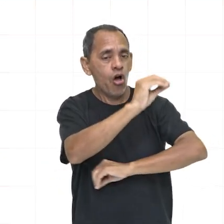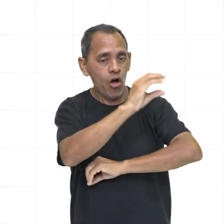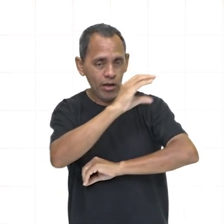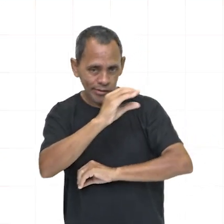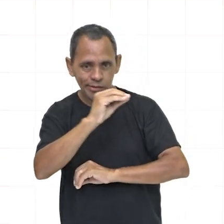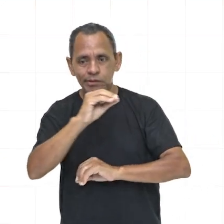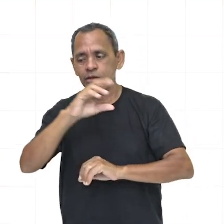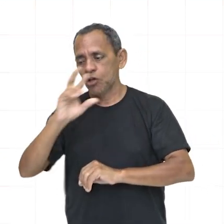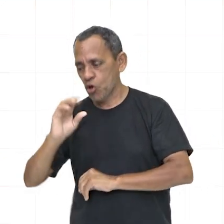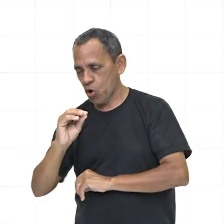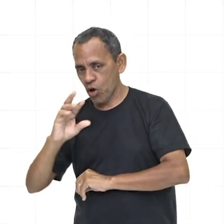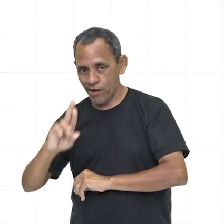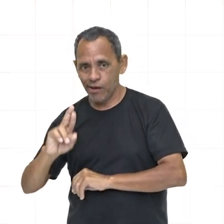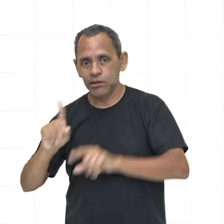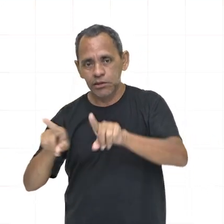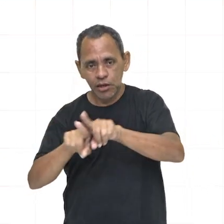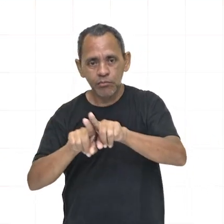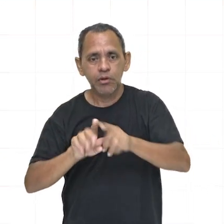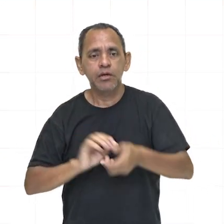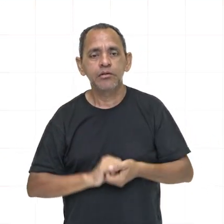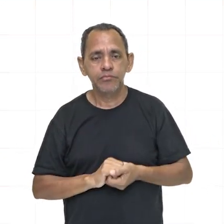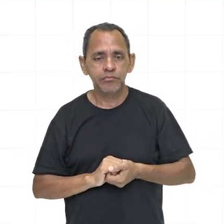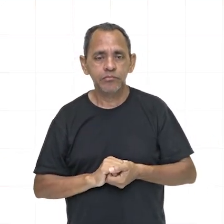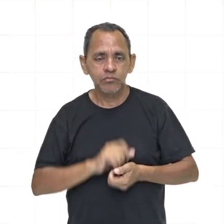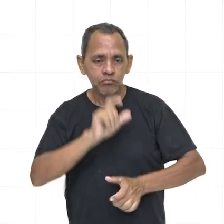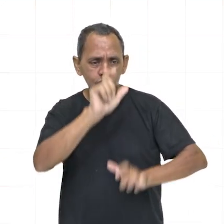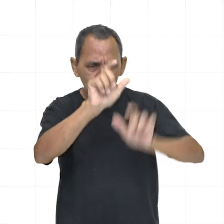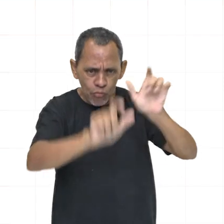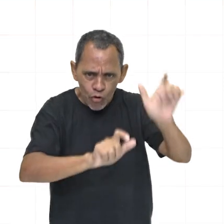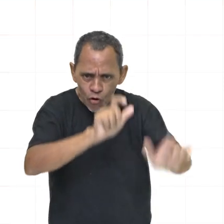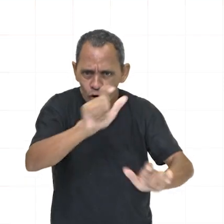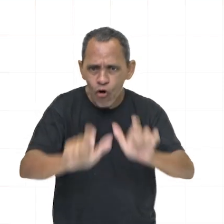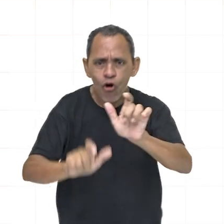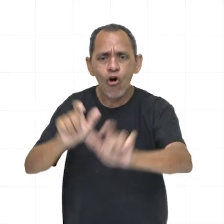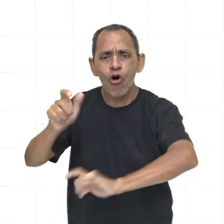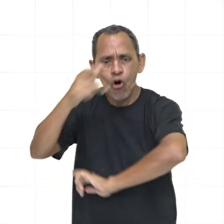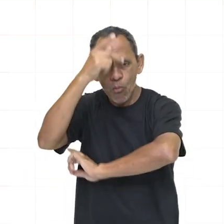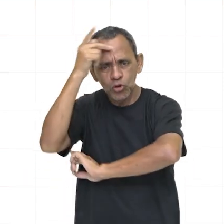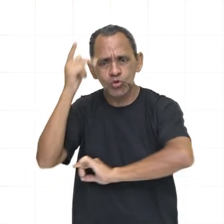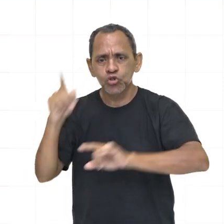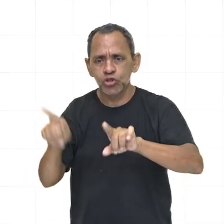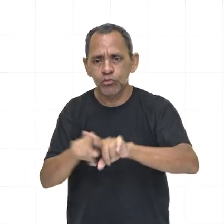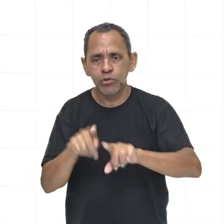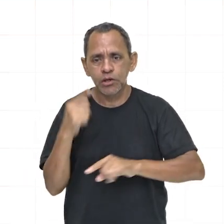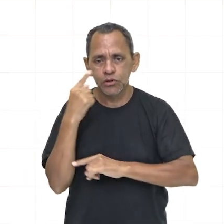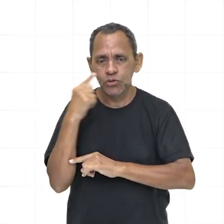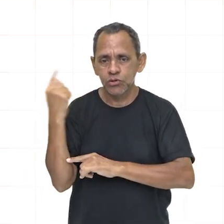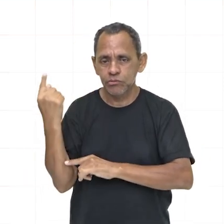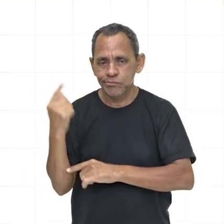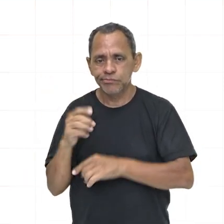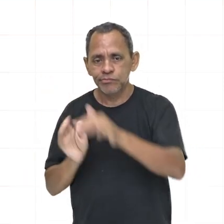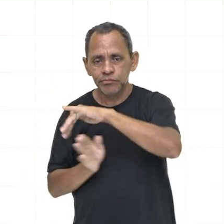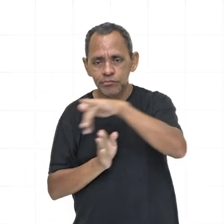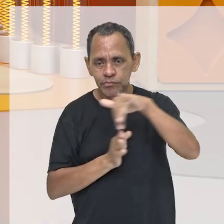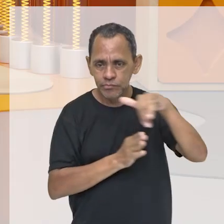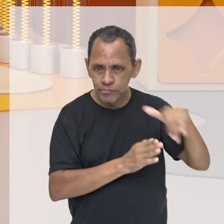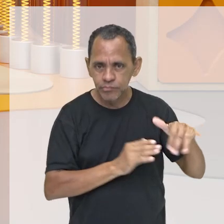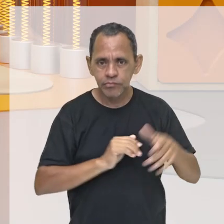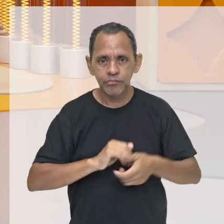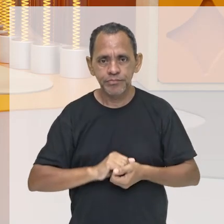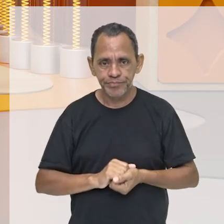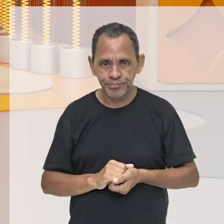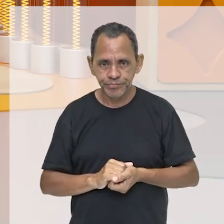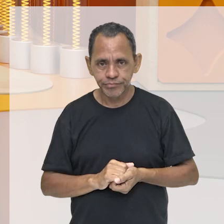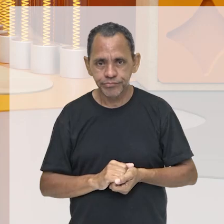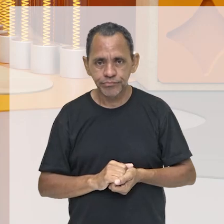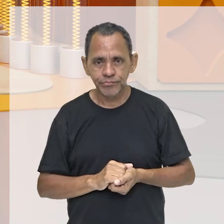civilizações orientais. E aí, quando a gente fala em civilização, vamos dar uma olhada aqui numa outra imagem bem interessante